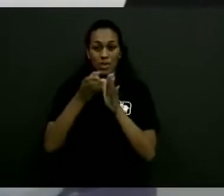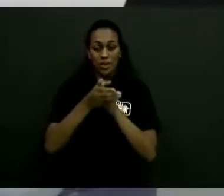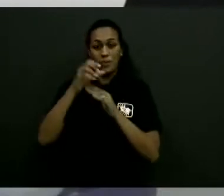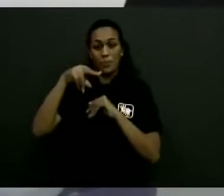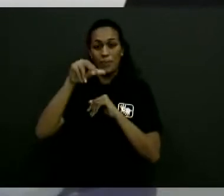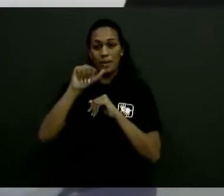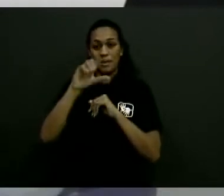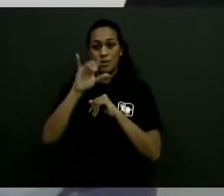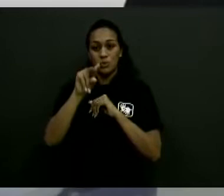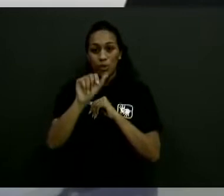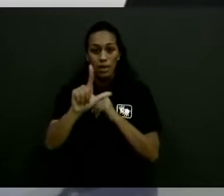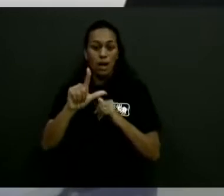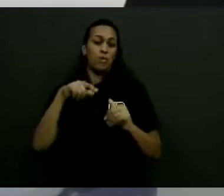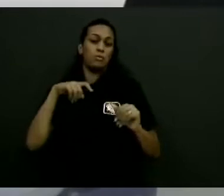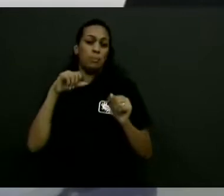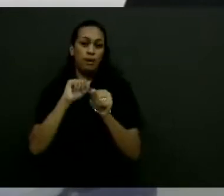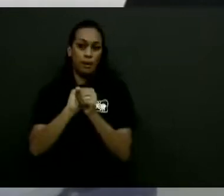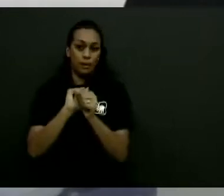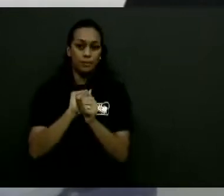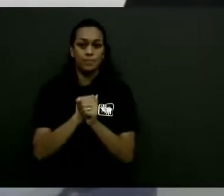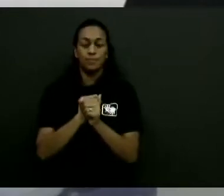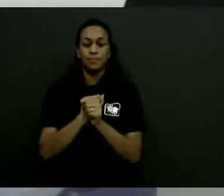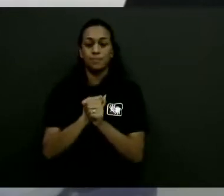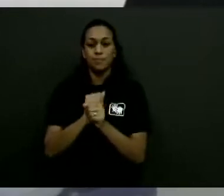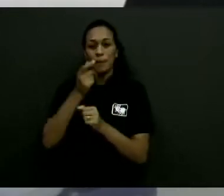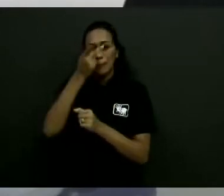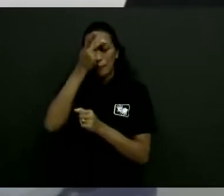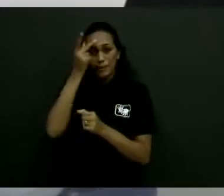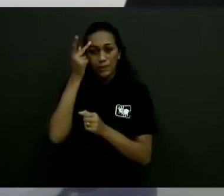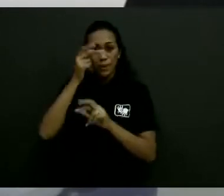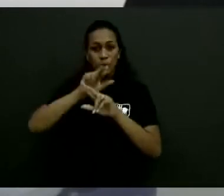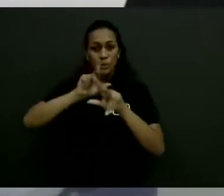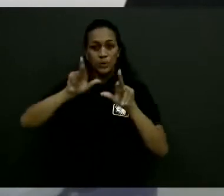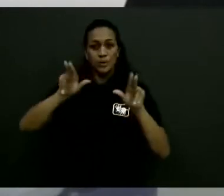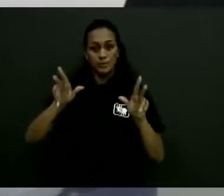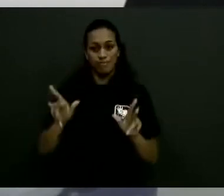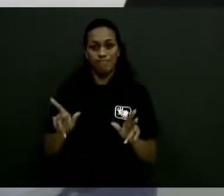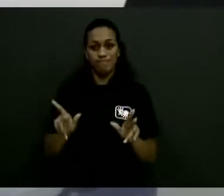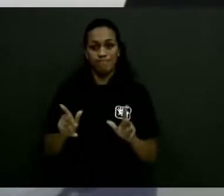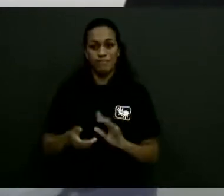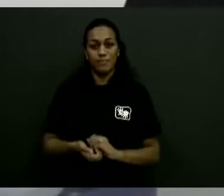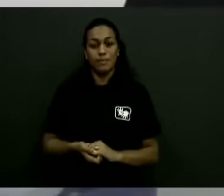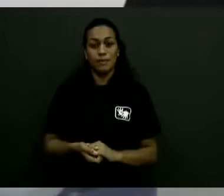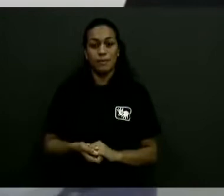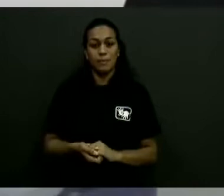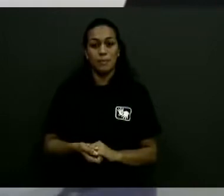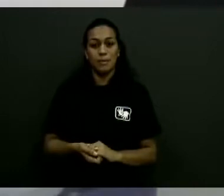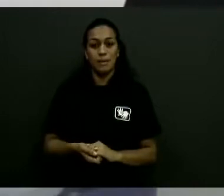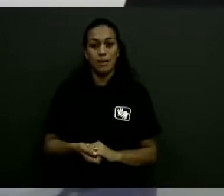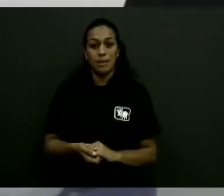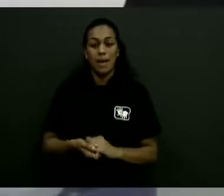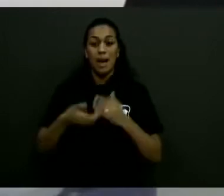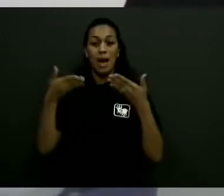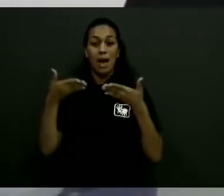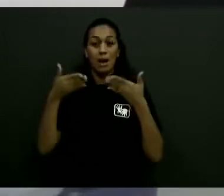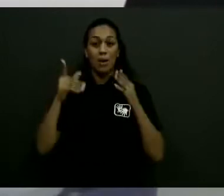né? Estamos aguardando mais pessoas entrarem aí, mas eu queria que nós ouvíssemos uma